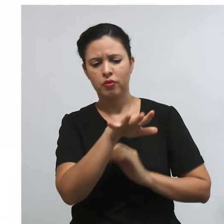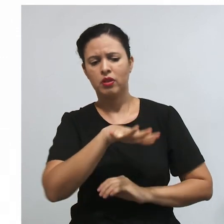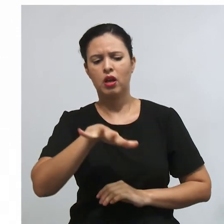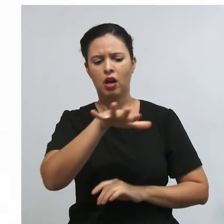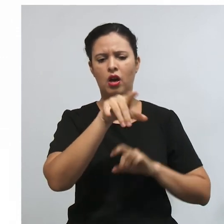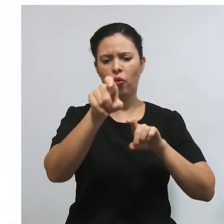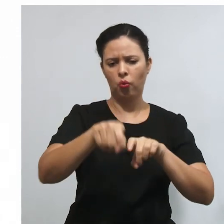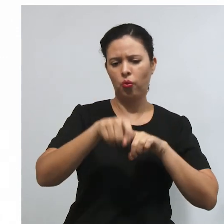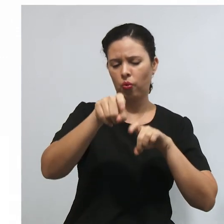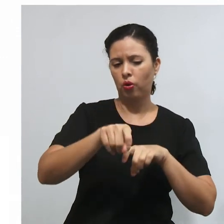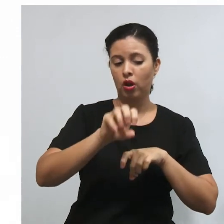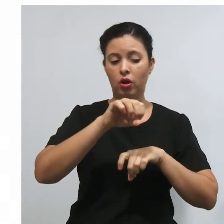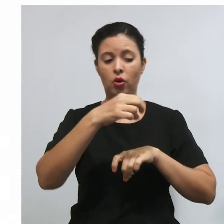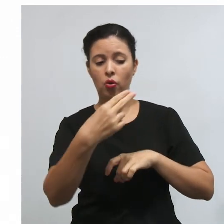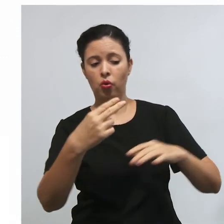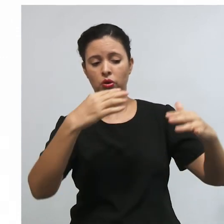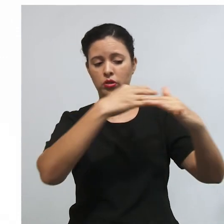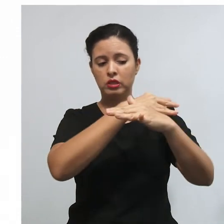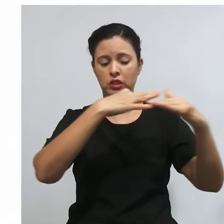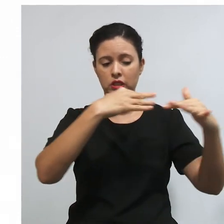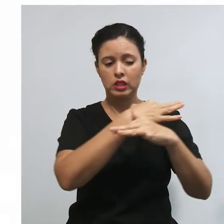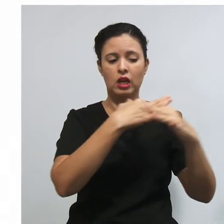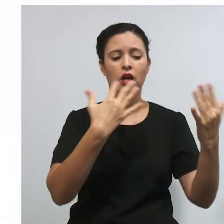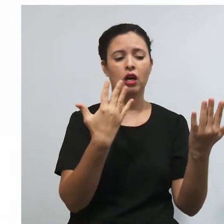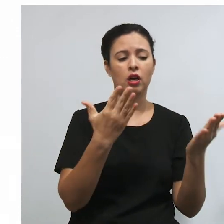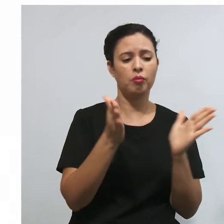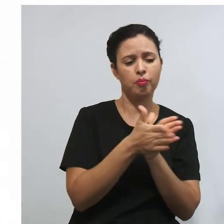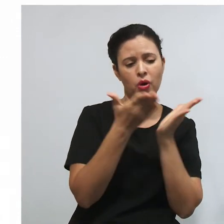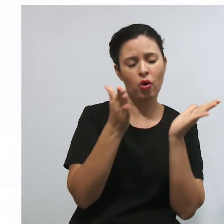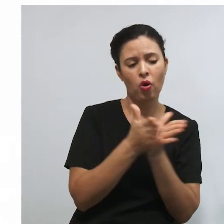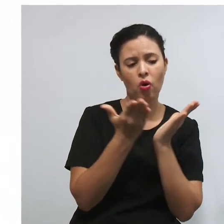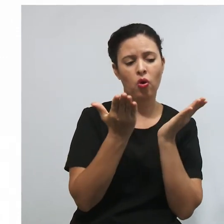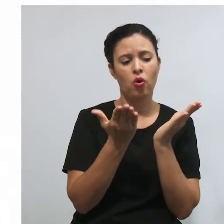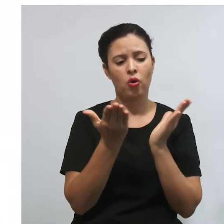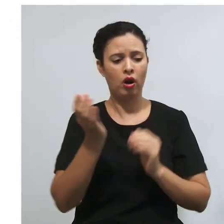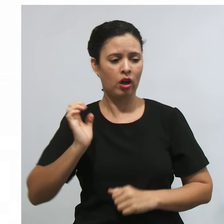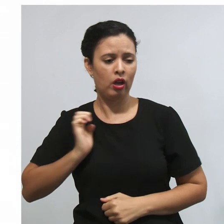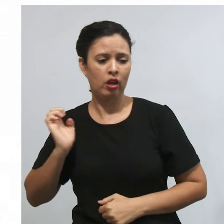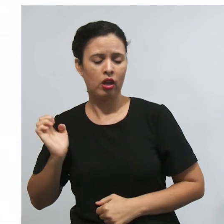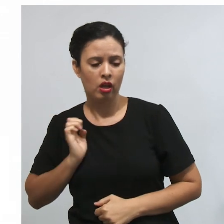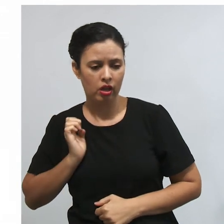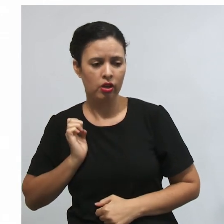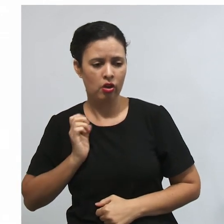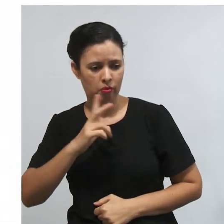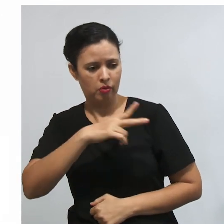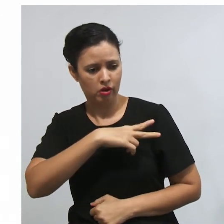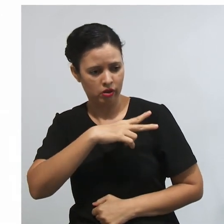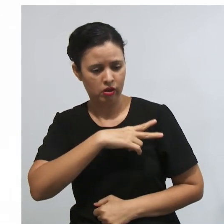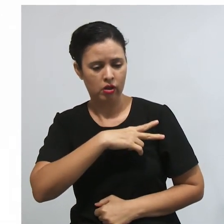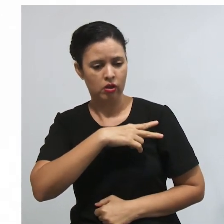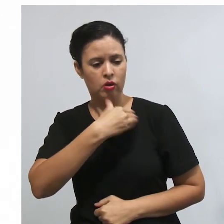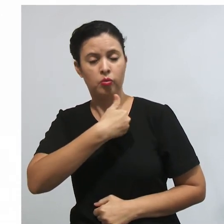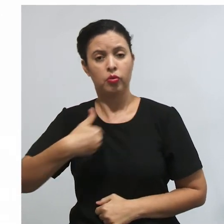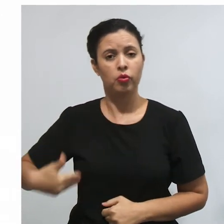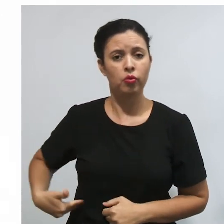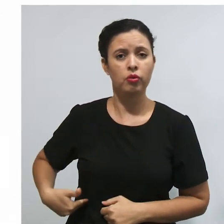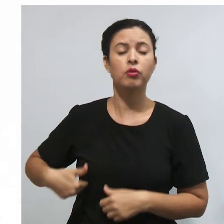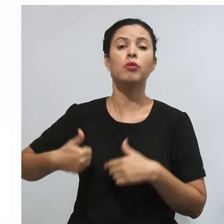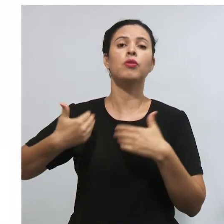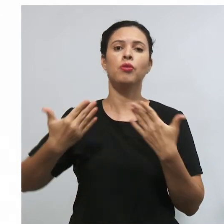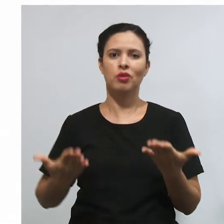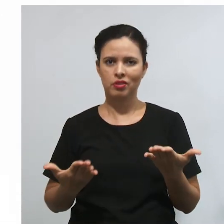zona urbana, um aluno da área periférica, da região central, é de uma escola particular, é de uma escola pública.